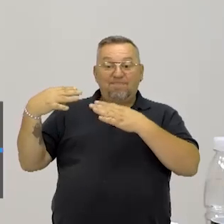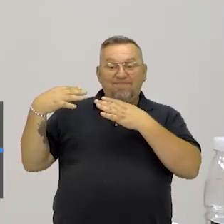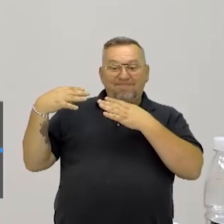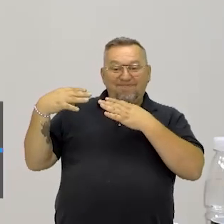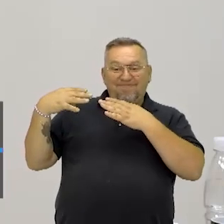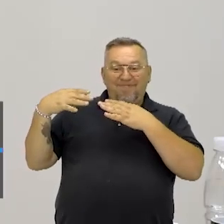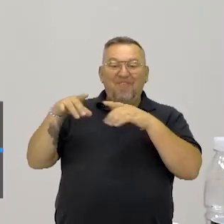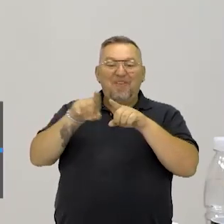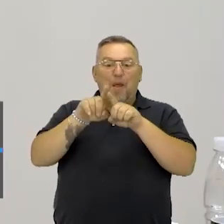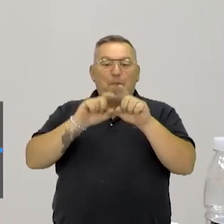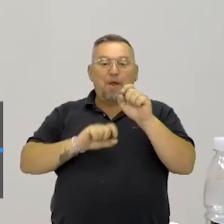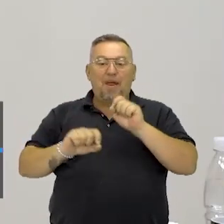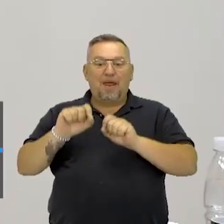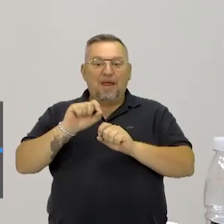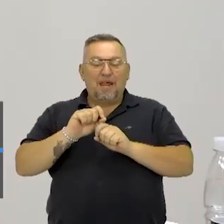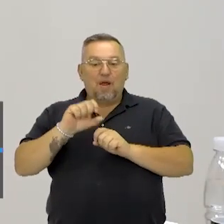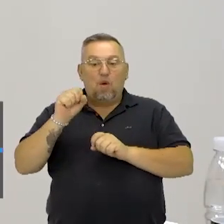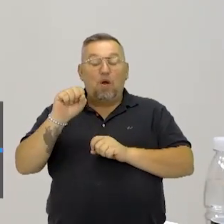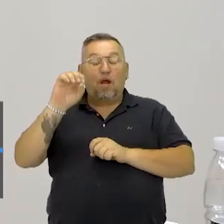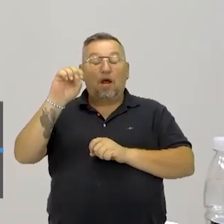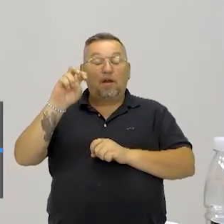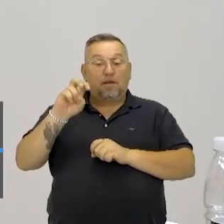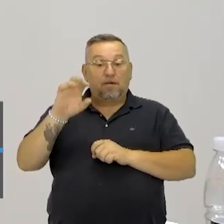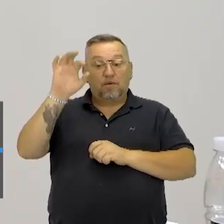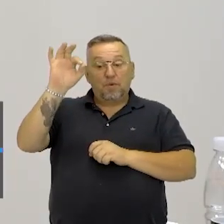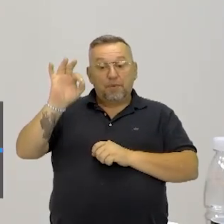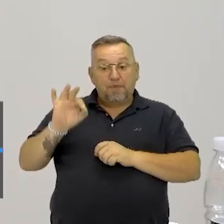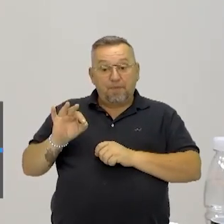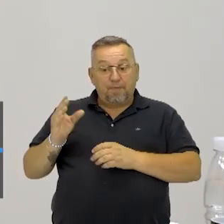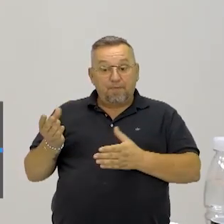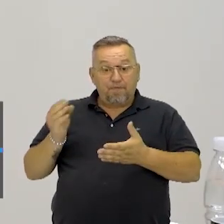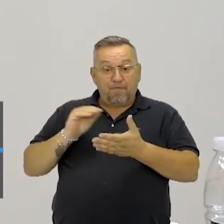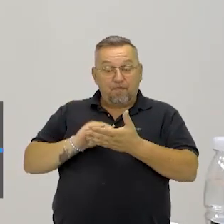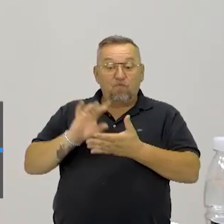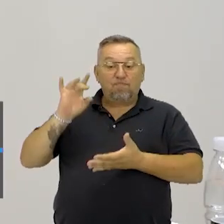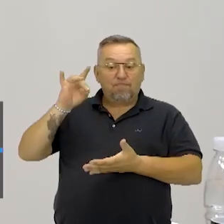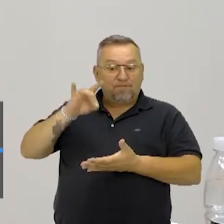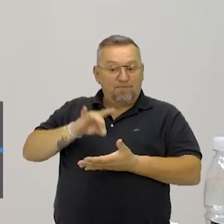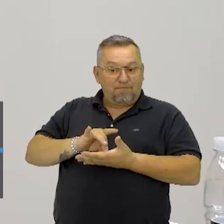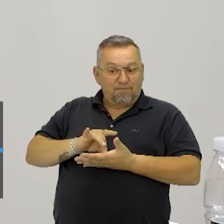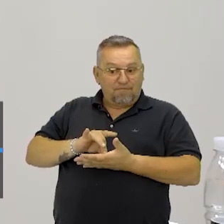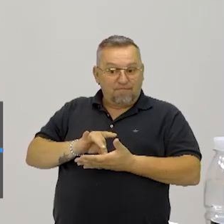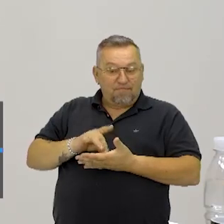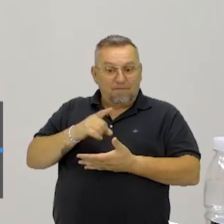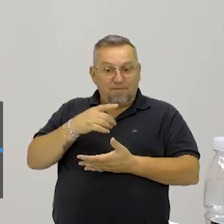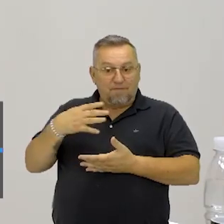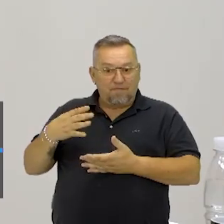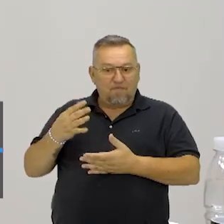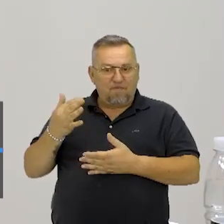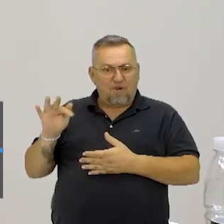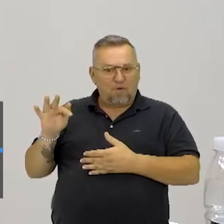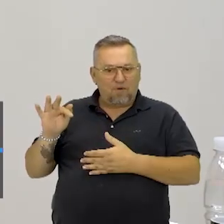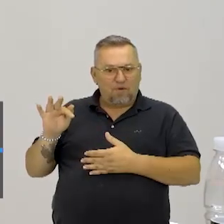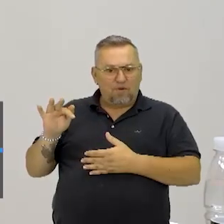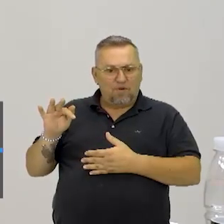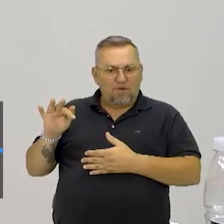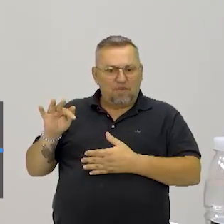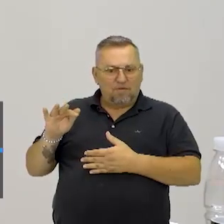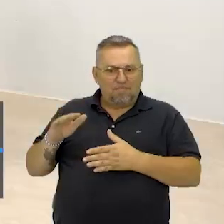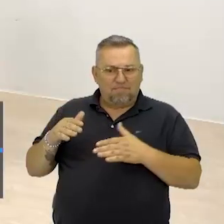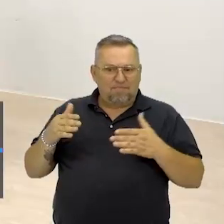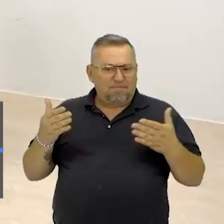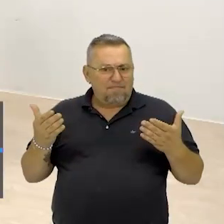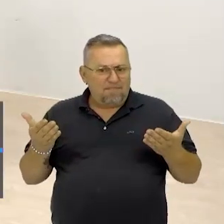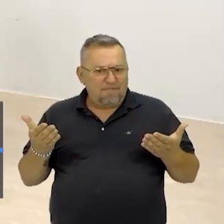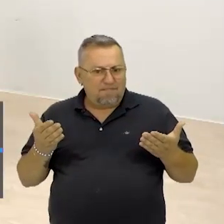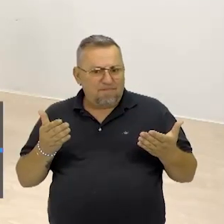acompanhando, e 85% dessas pessoas colocaram como verdadeiro e 14% falso. E aí,